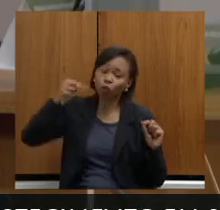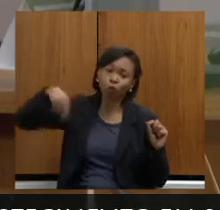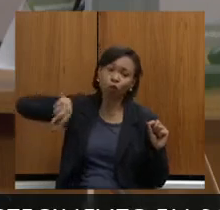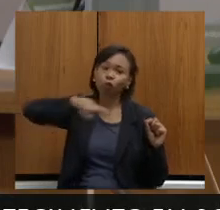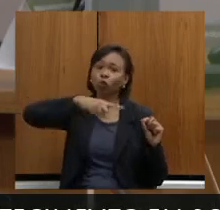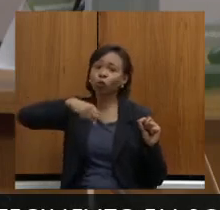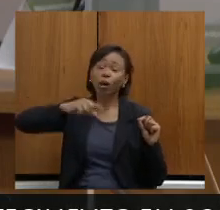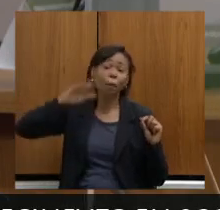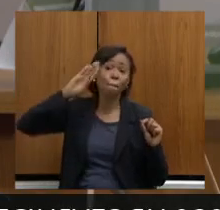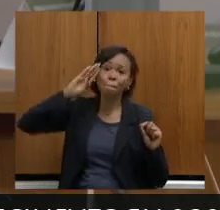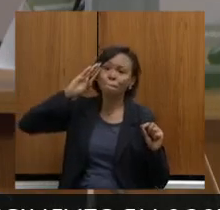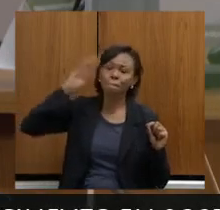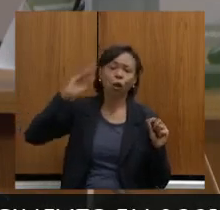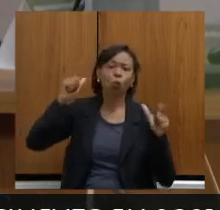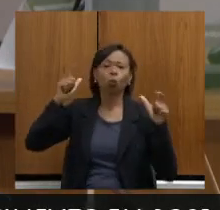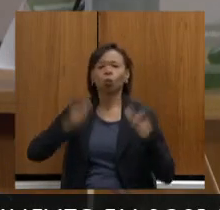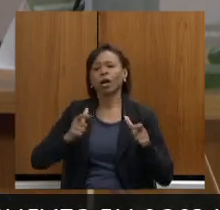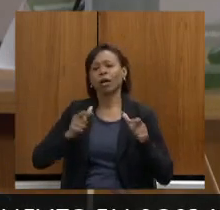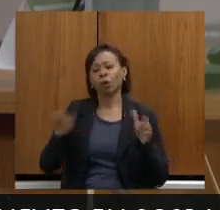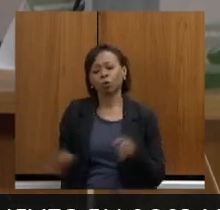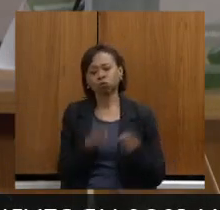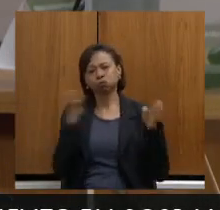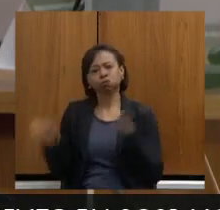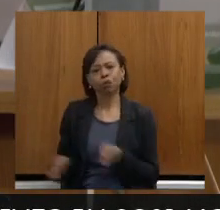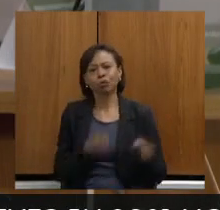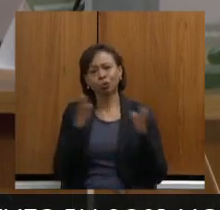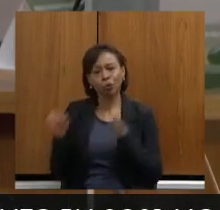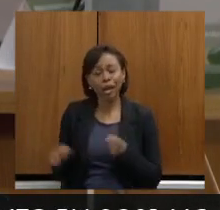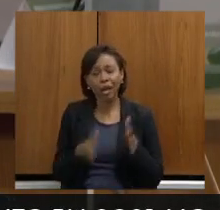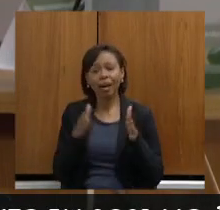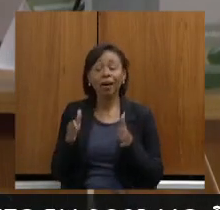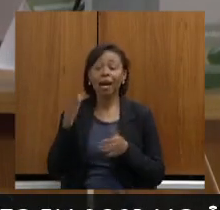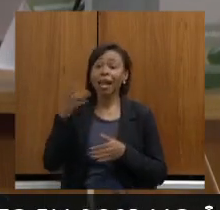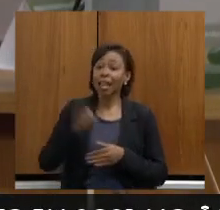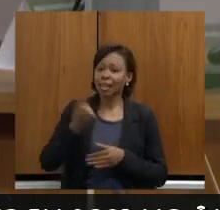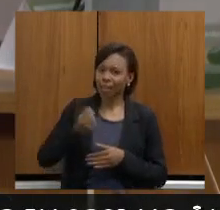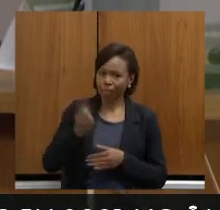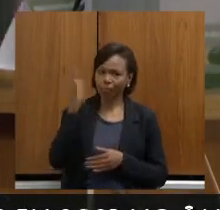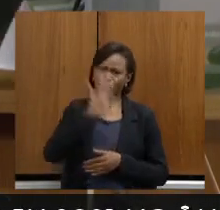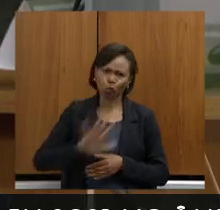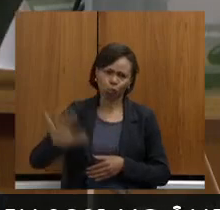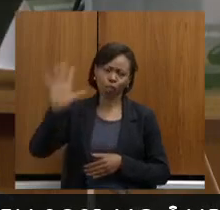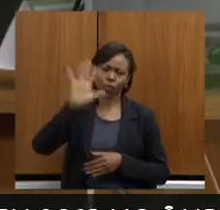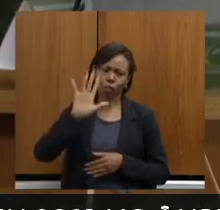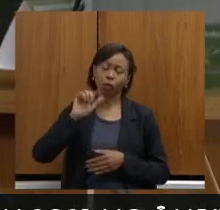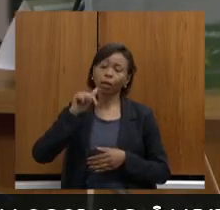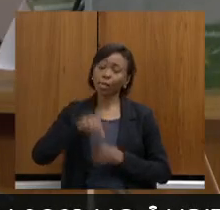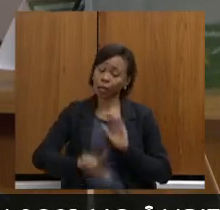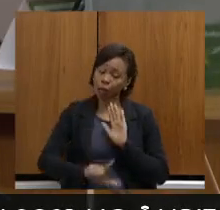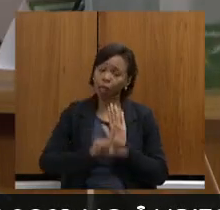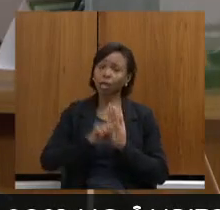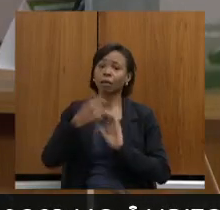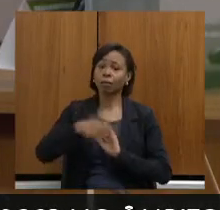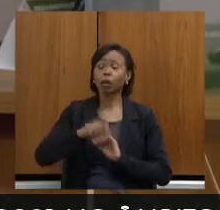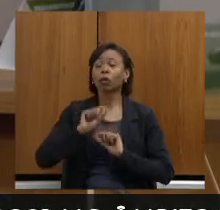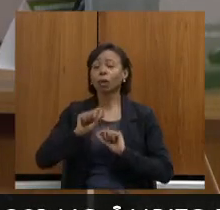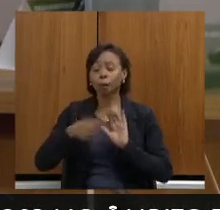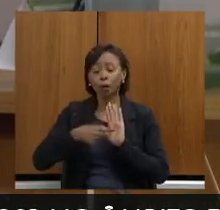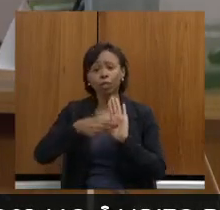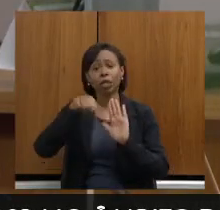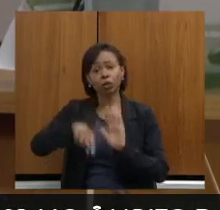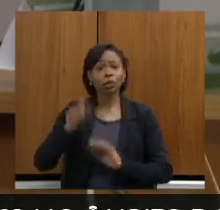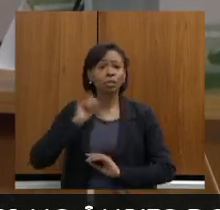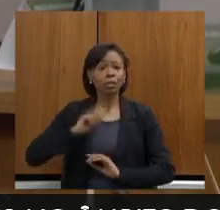leite no Brasil e que a nossa secretaria Coloque uma política Nós somos o estado que mais produz leite